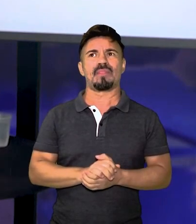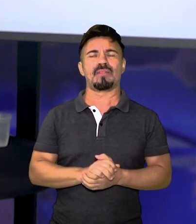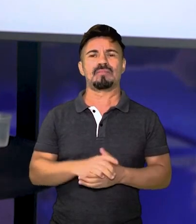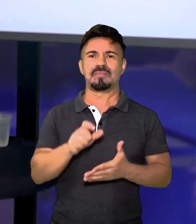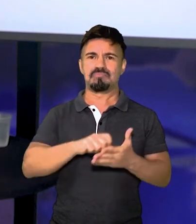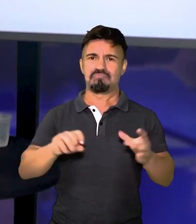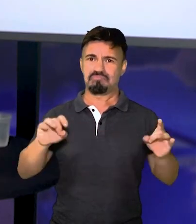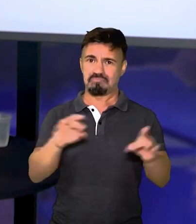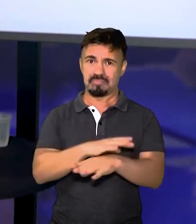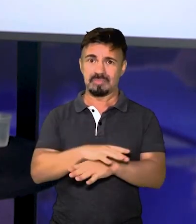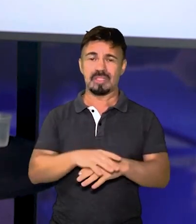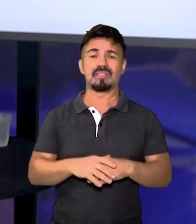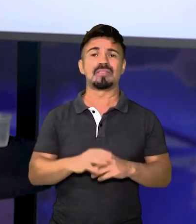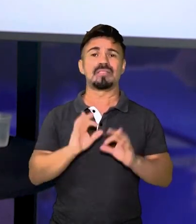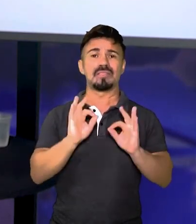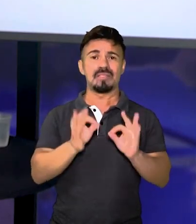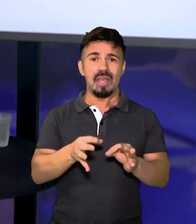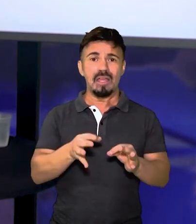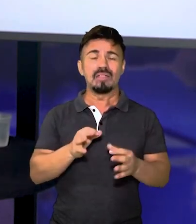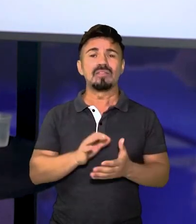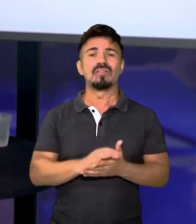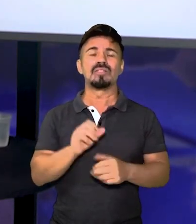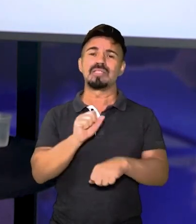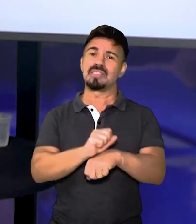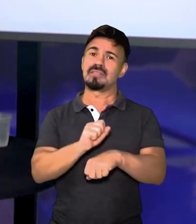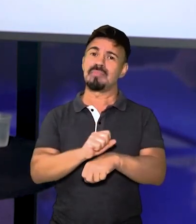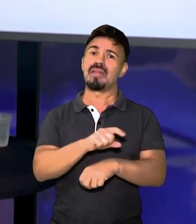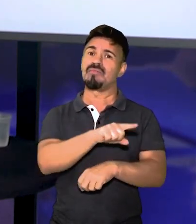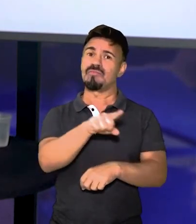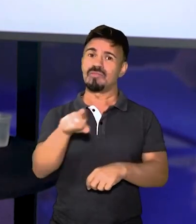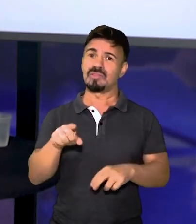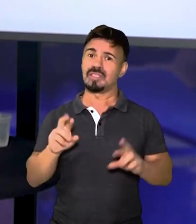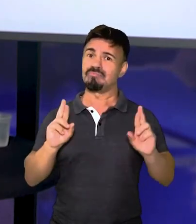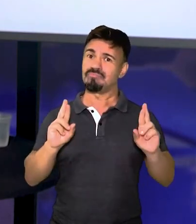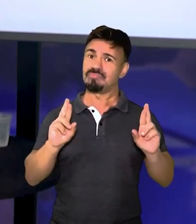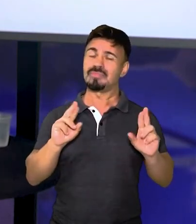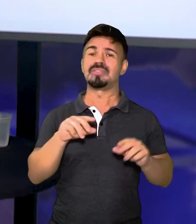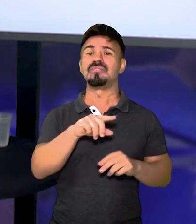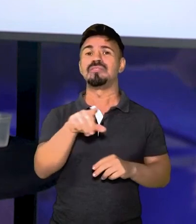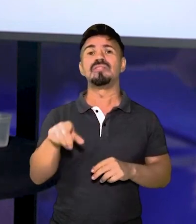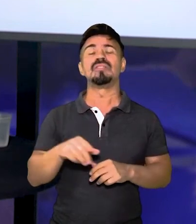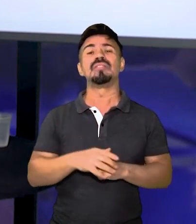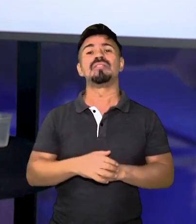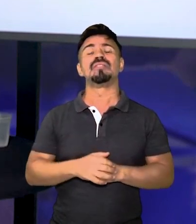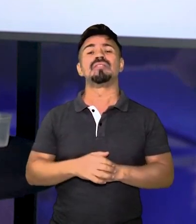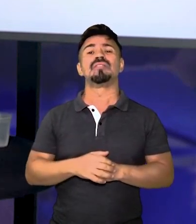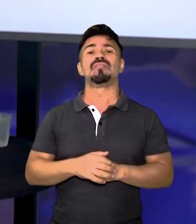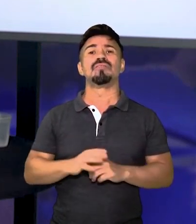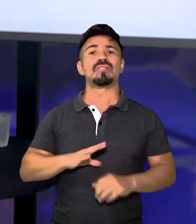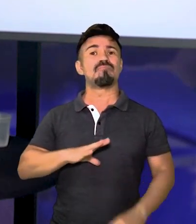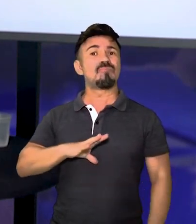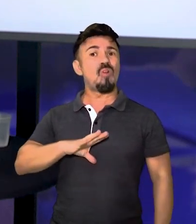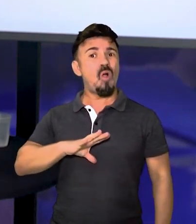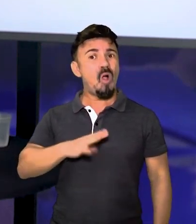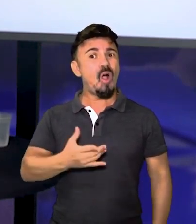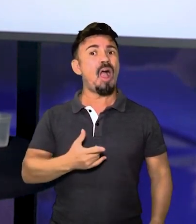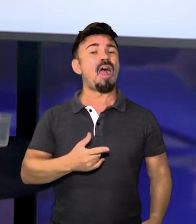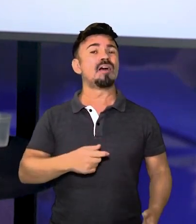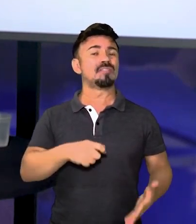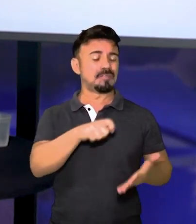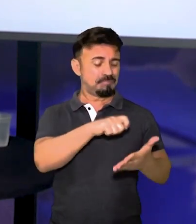acontecendo durante todo esse período depois que você tiver escrito o seu diário, certo? Então, eu espero que você esteja